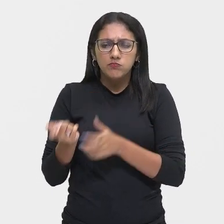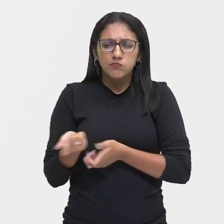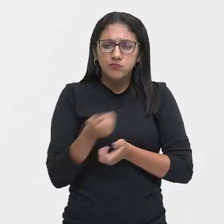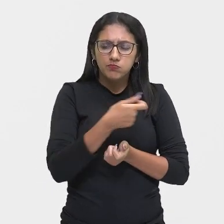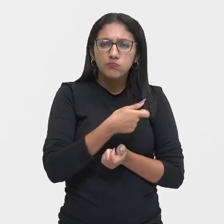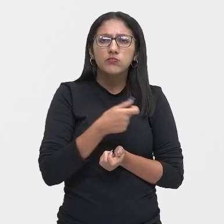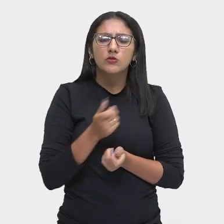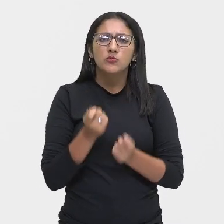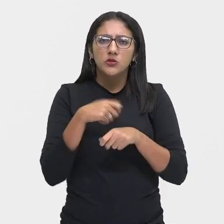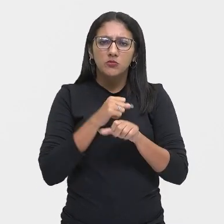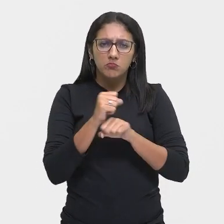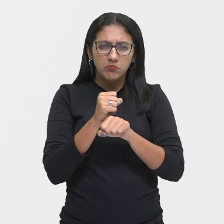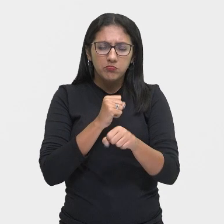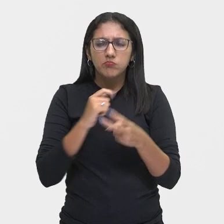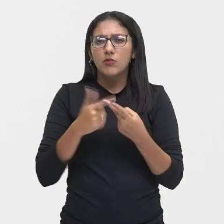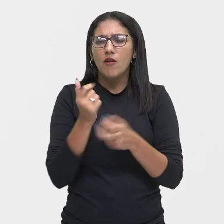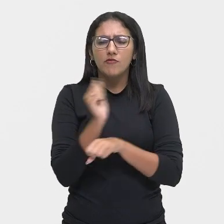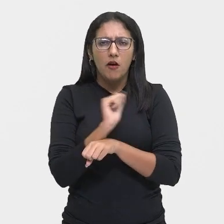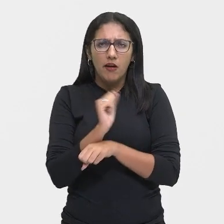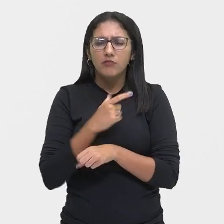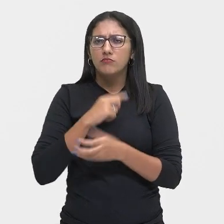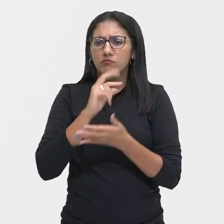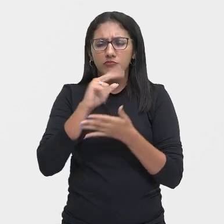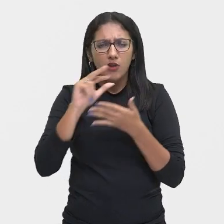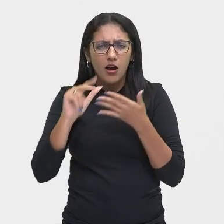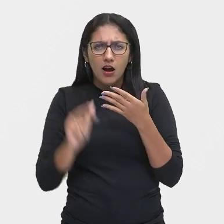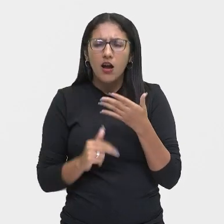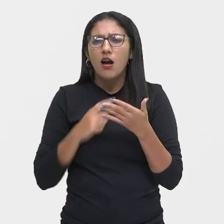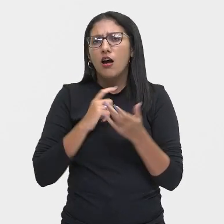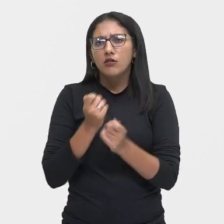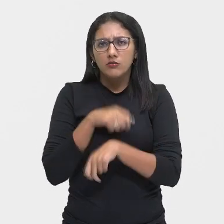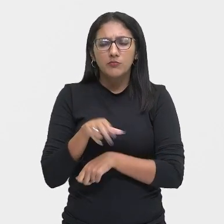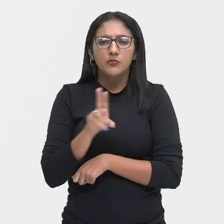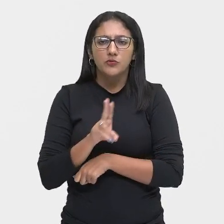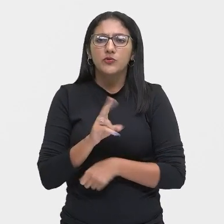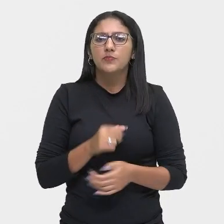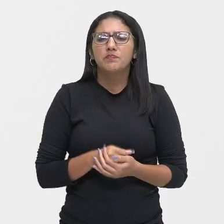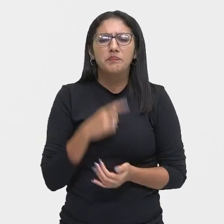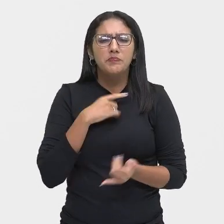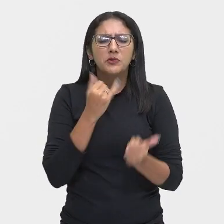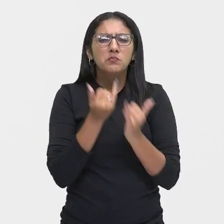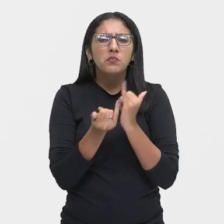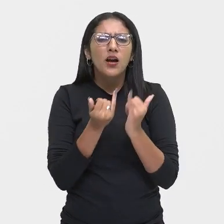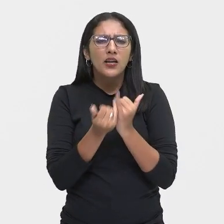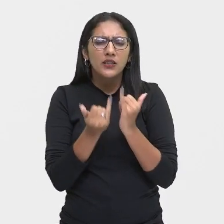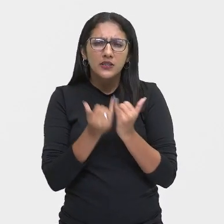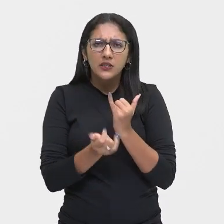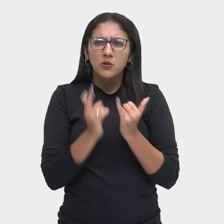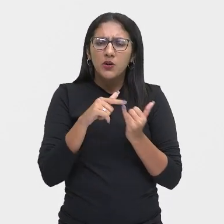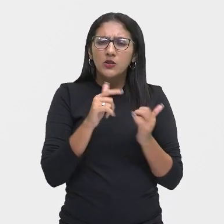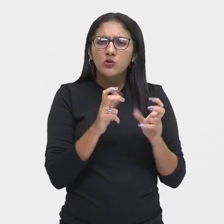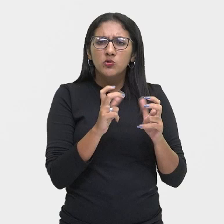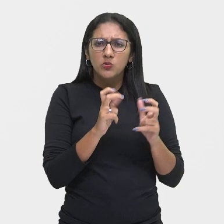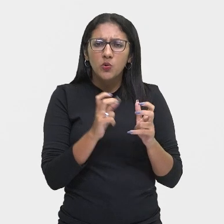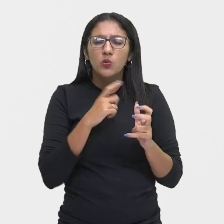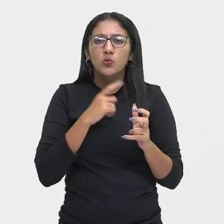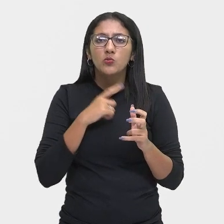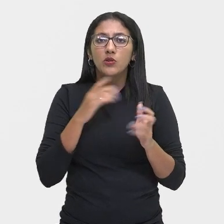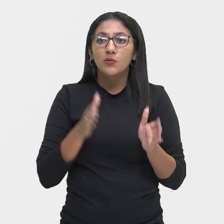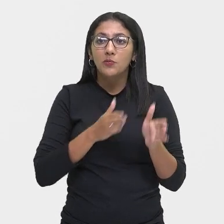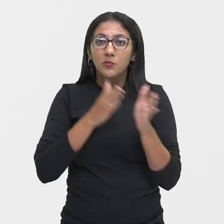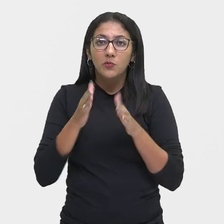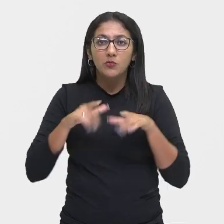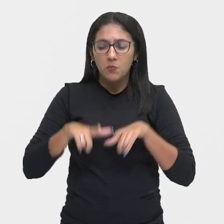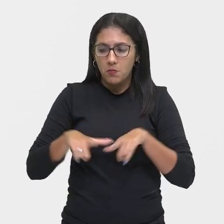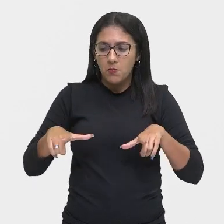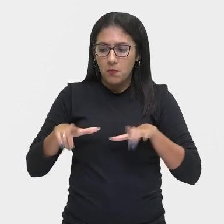boxe, volante, entre outras funcionalidades. Semelhante a esse console, havia uns tapetes de